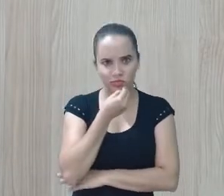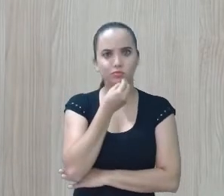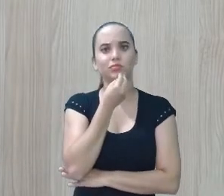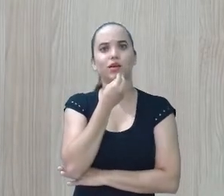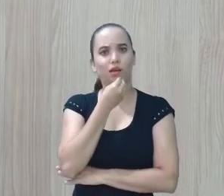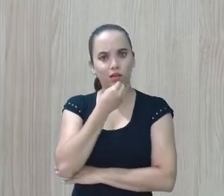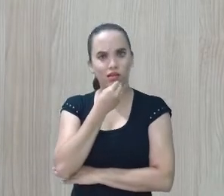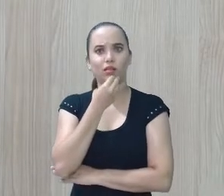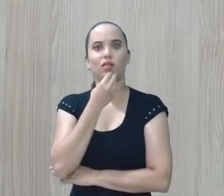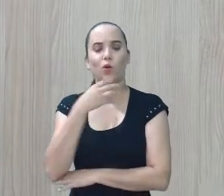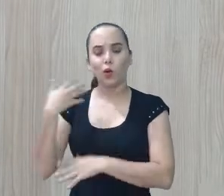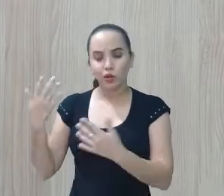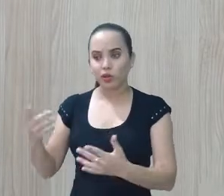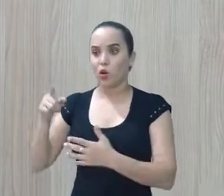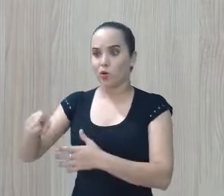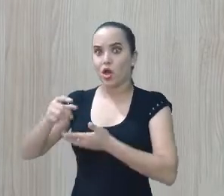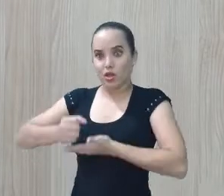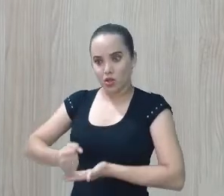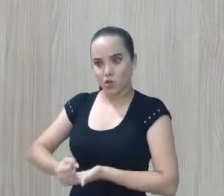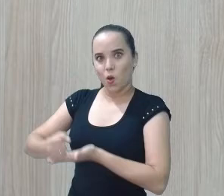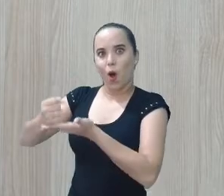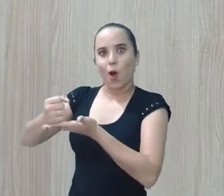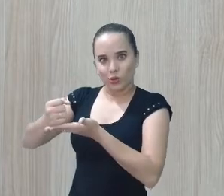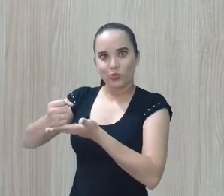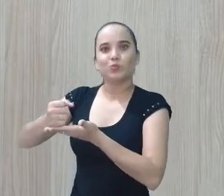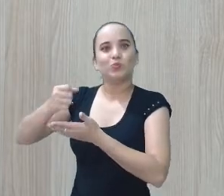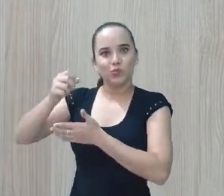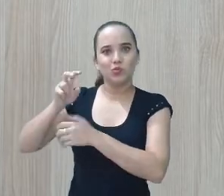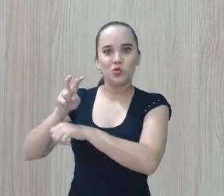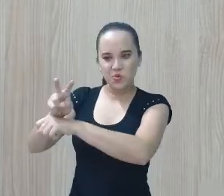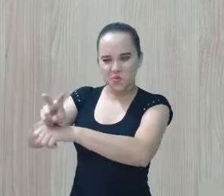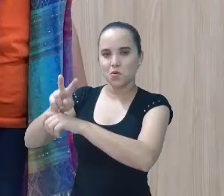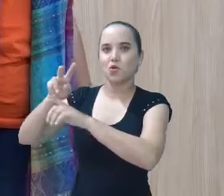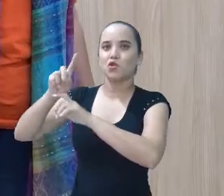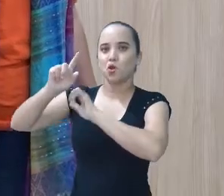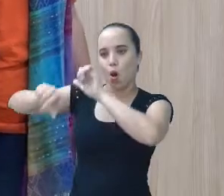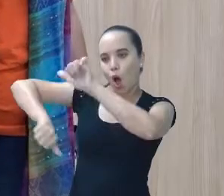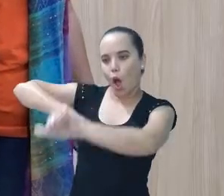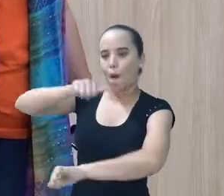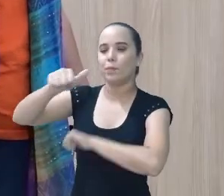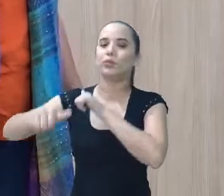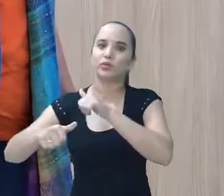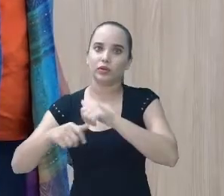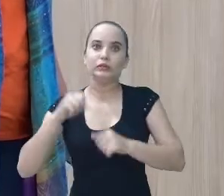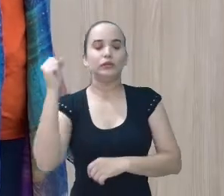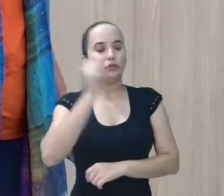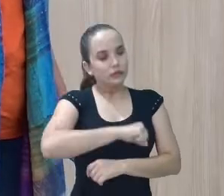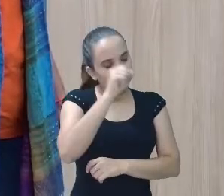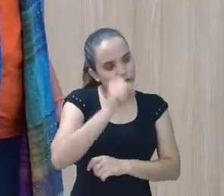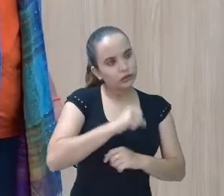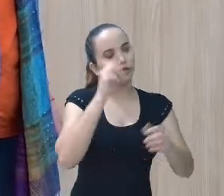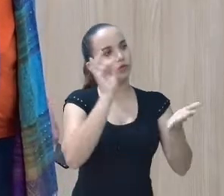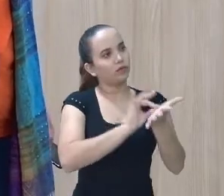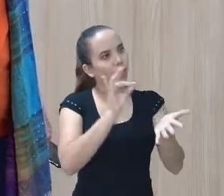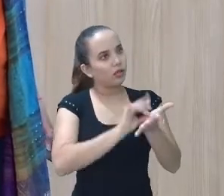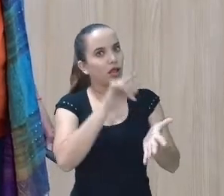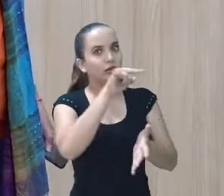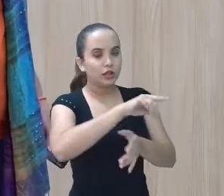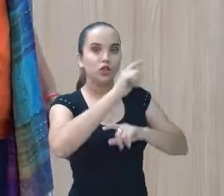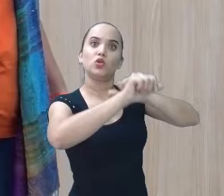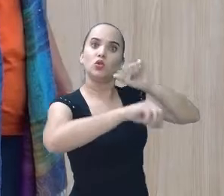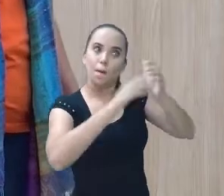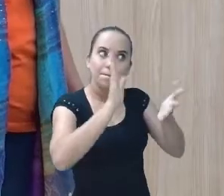E eles fomentaram e ajudaram esse processo todo a Justamente, acontecer. essa classe foi quem mais ajudou, mantendo